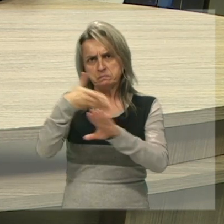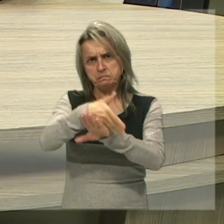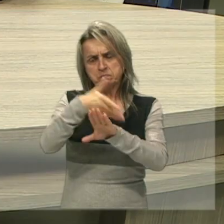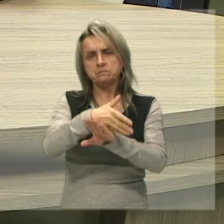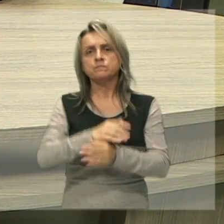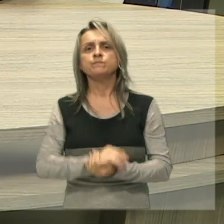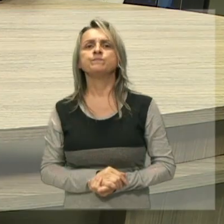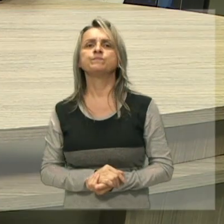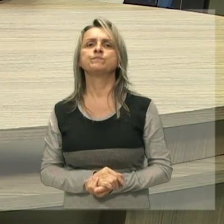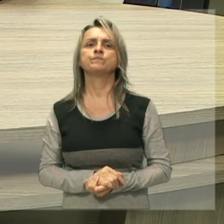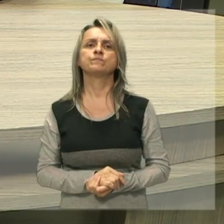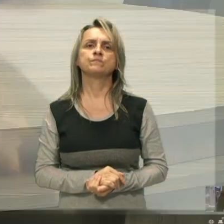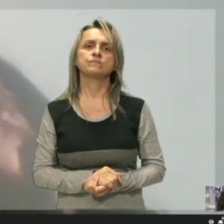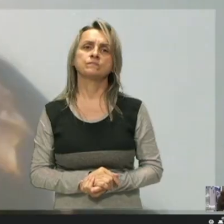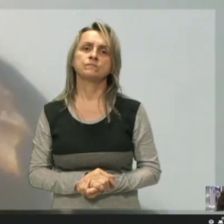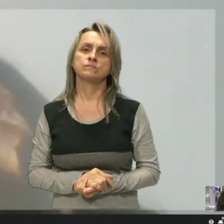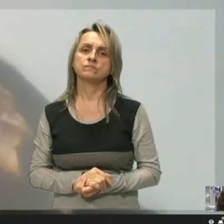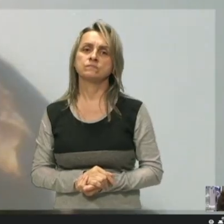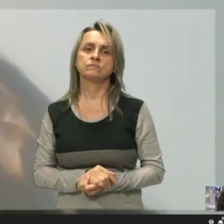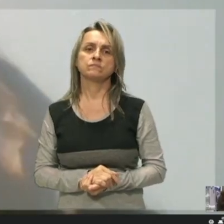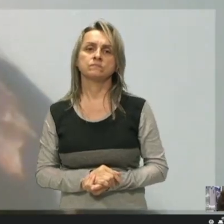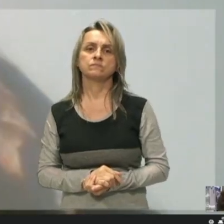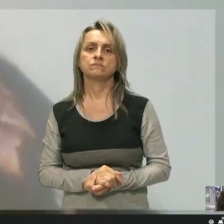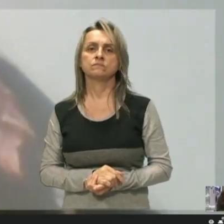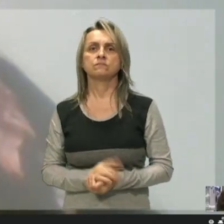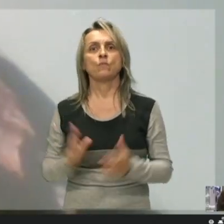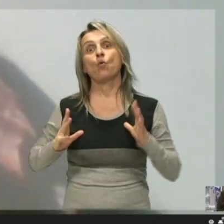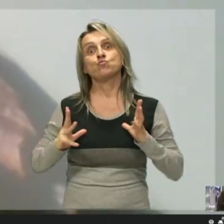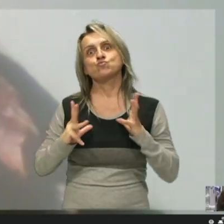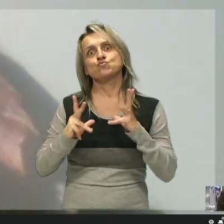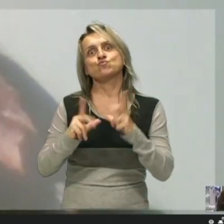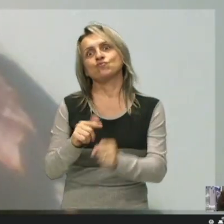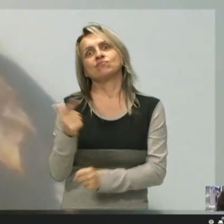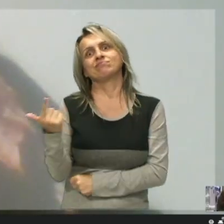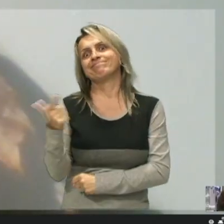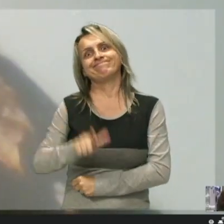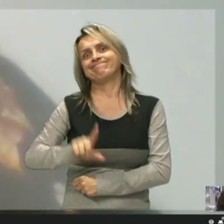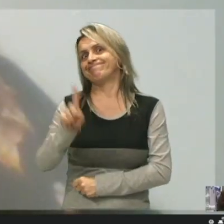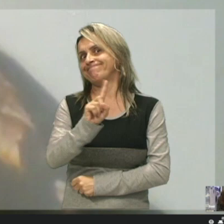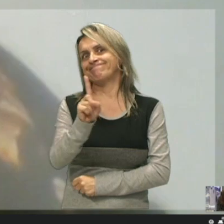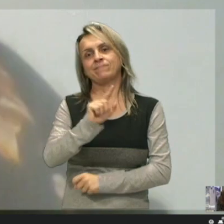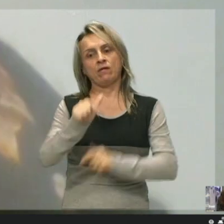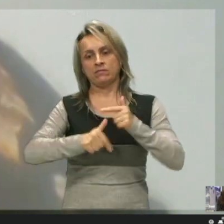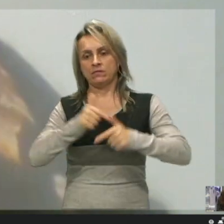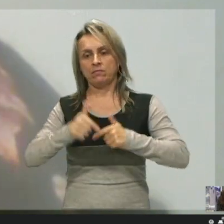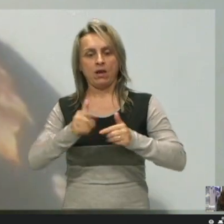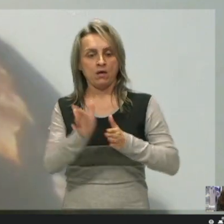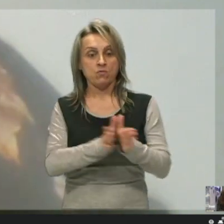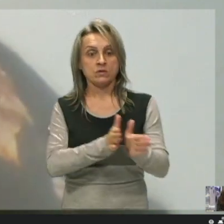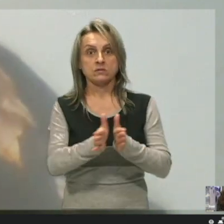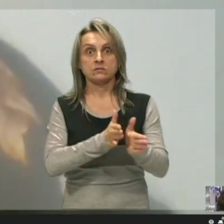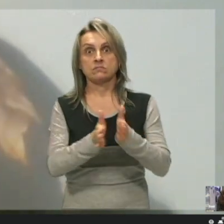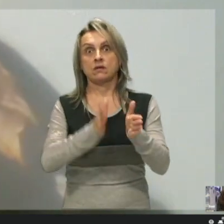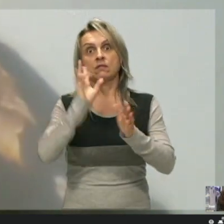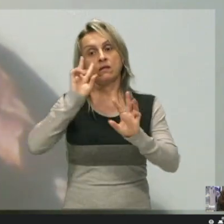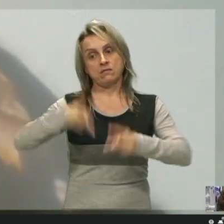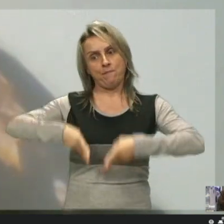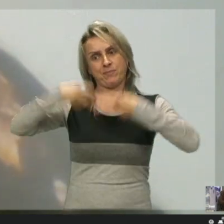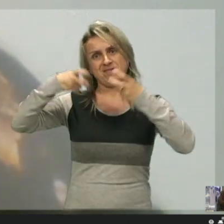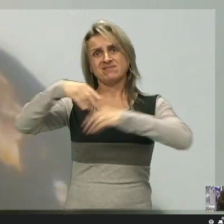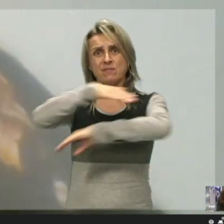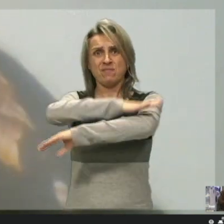cidade? A gente não dá conta de tudo, né? Porque se a gente for trabalhar com acessibilidade, a gente vê que as nossas calçadas não são acessíveis, o